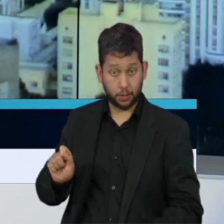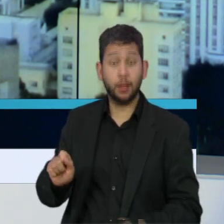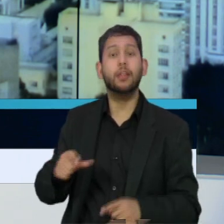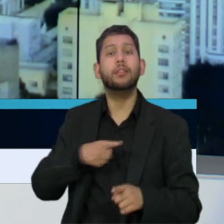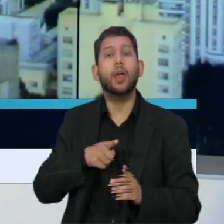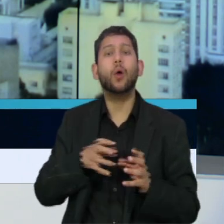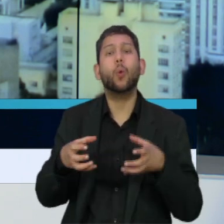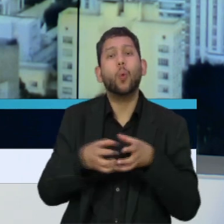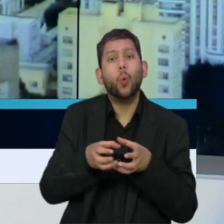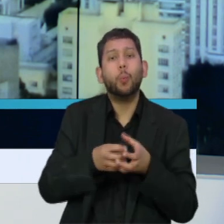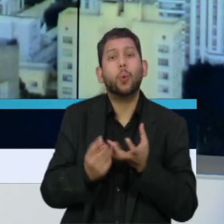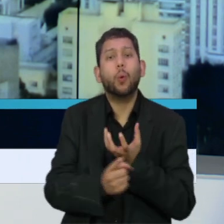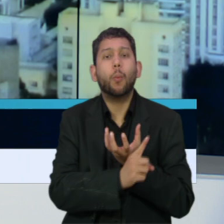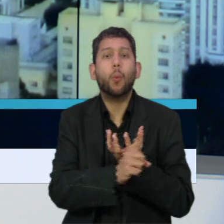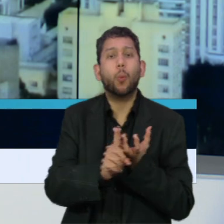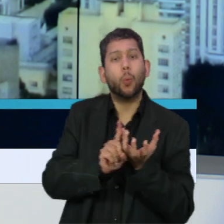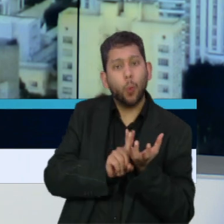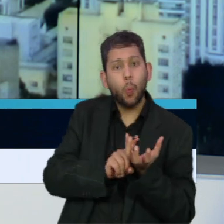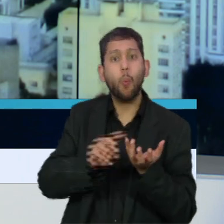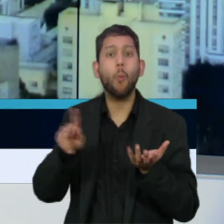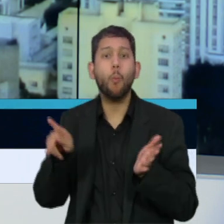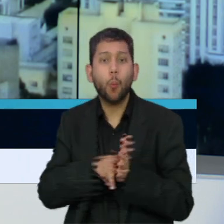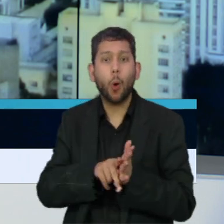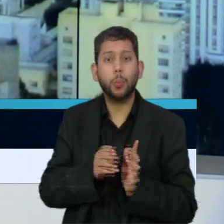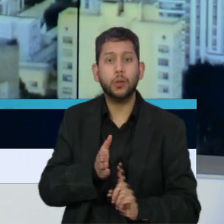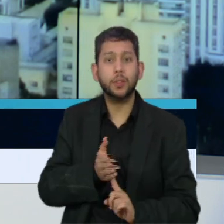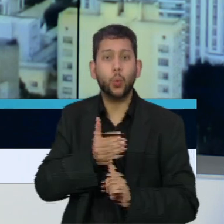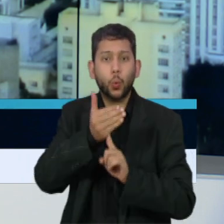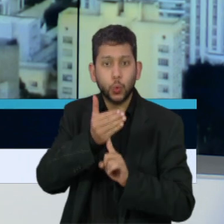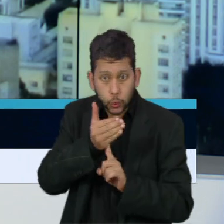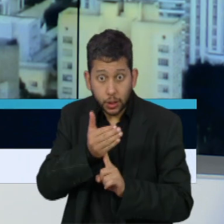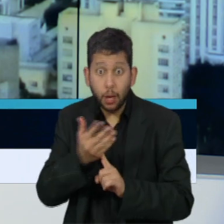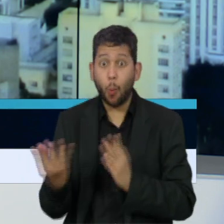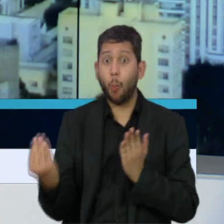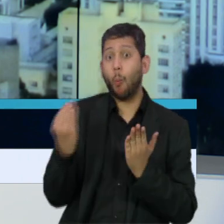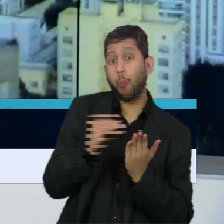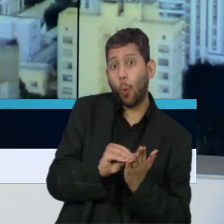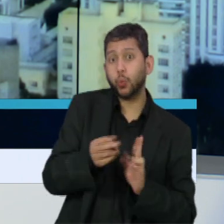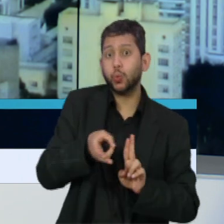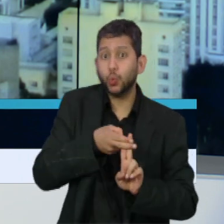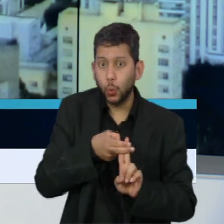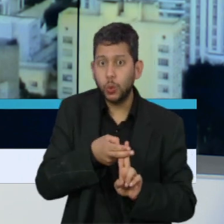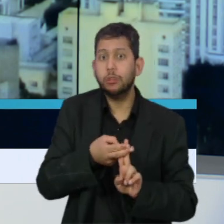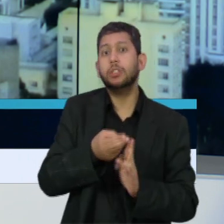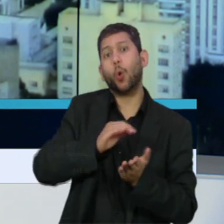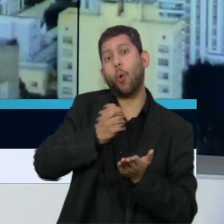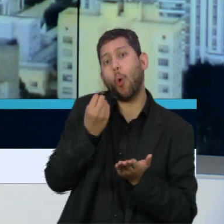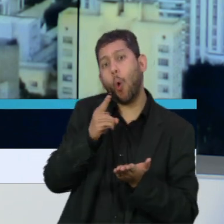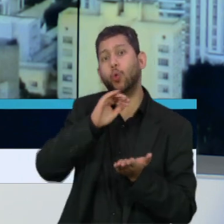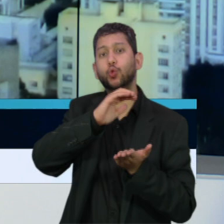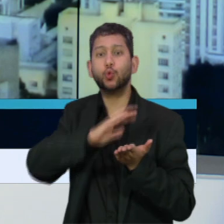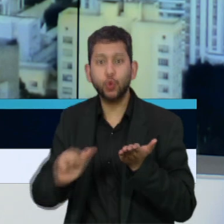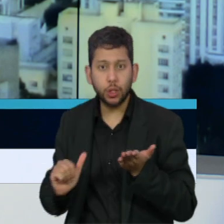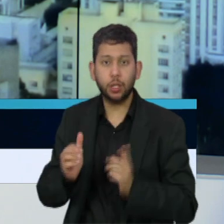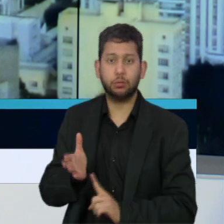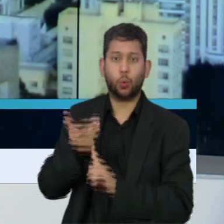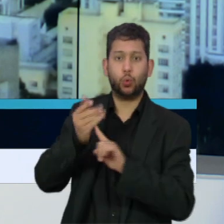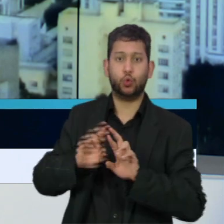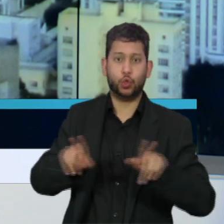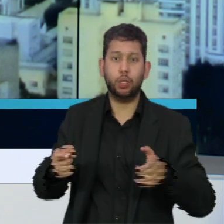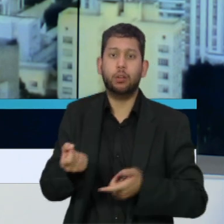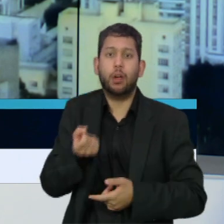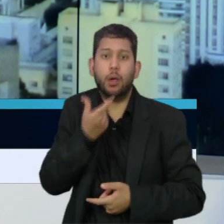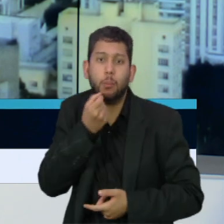de Tecnologias é o órgão consultivo do Ministério da Saúde, responsável pela incorporação e exclusão de